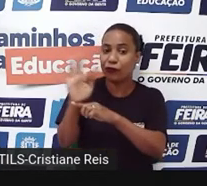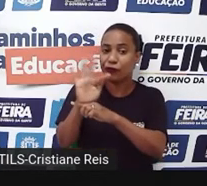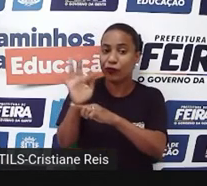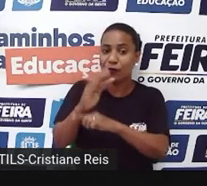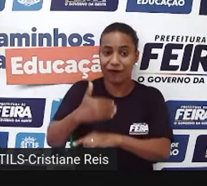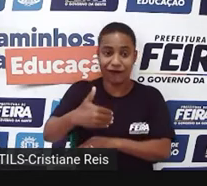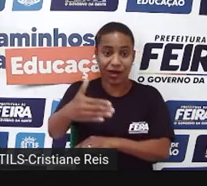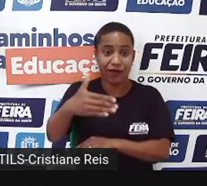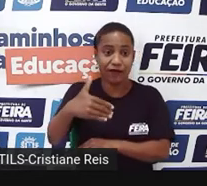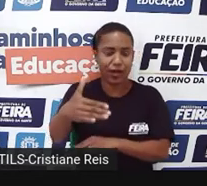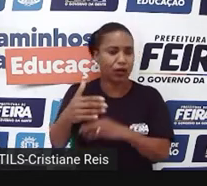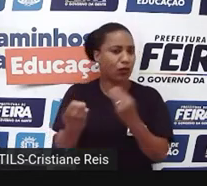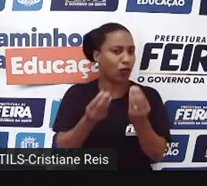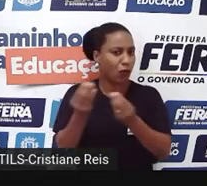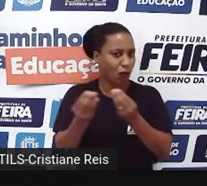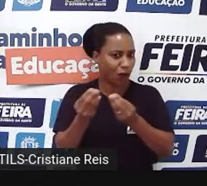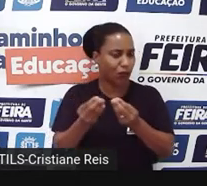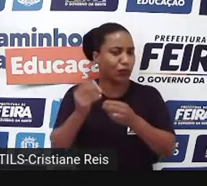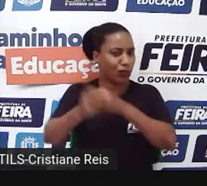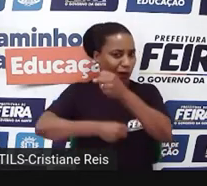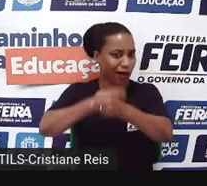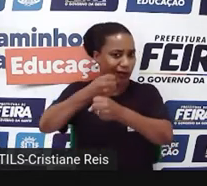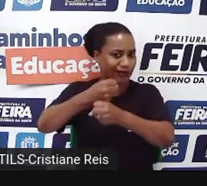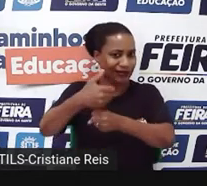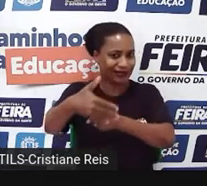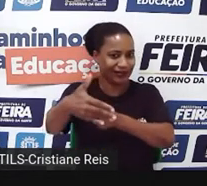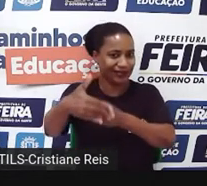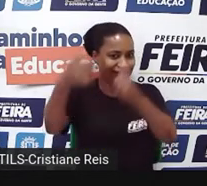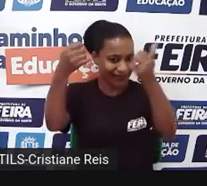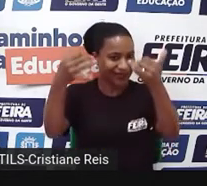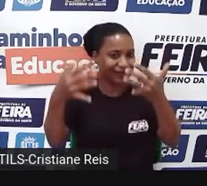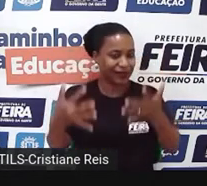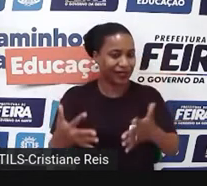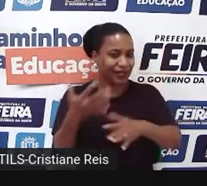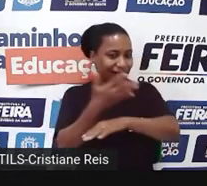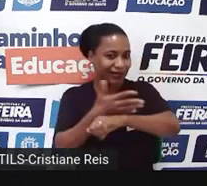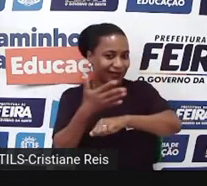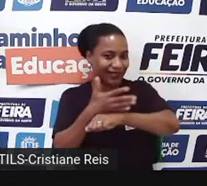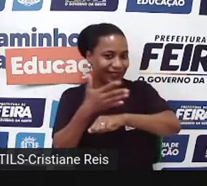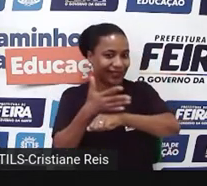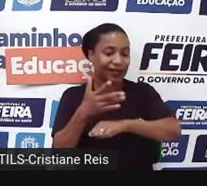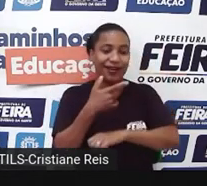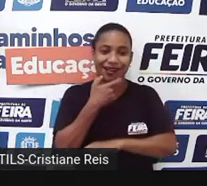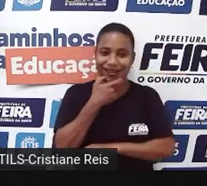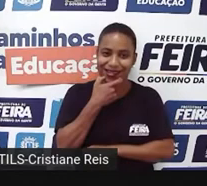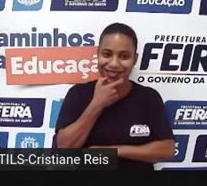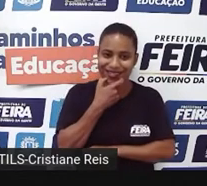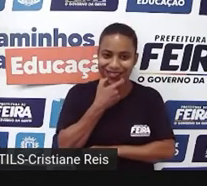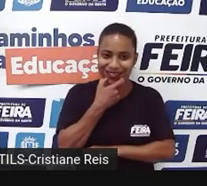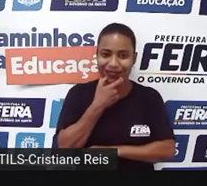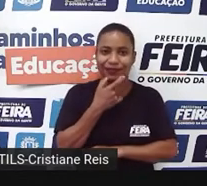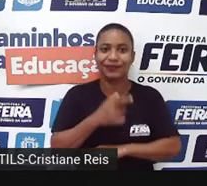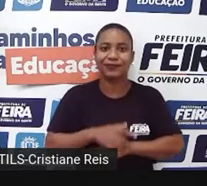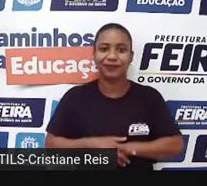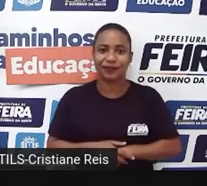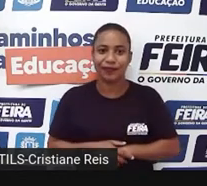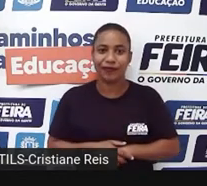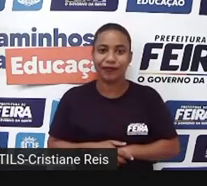para acontecer a partir do ano que vem. Vamos praticar o nosso inglês?